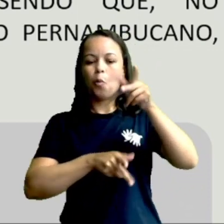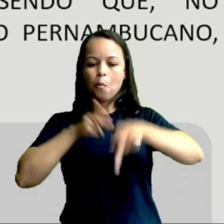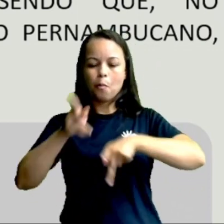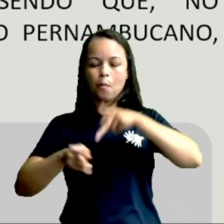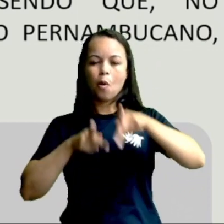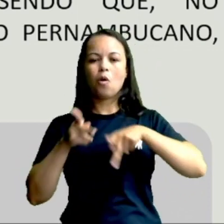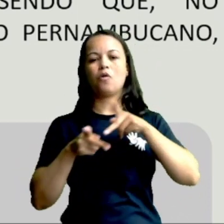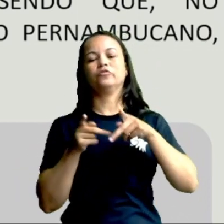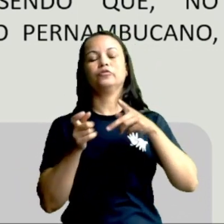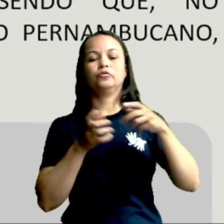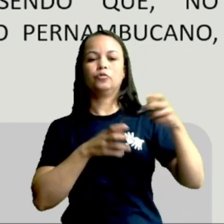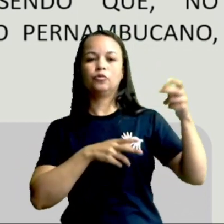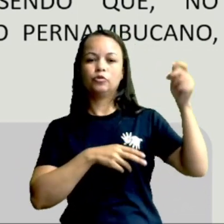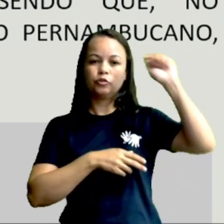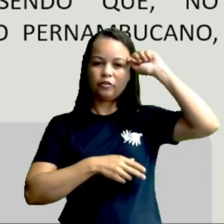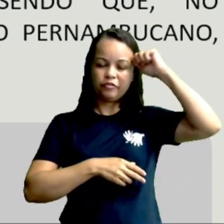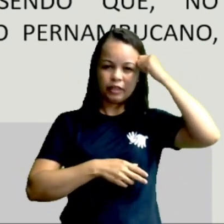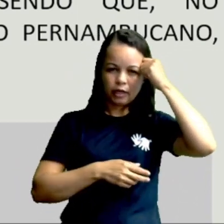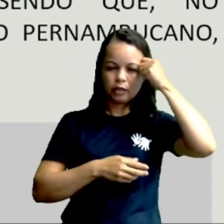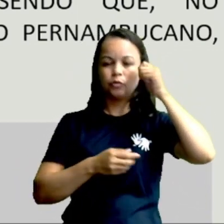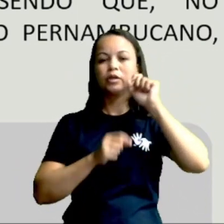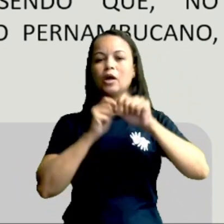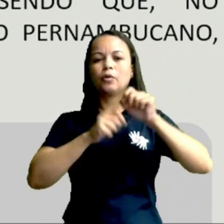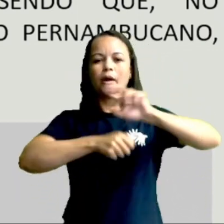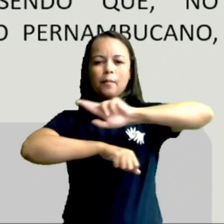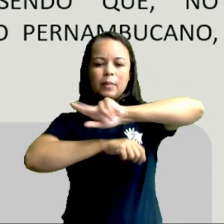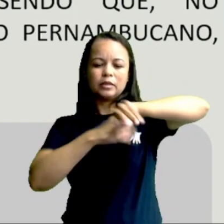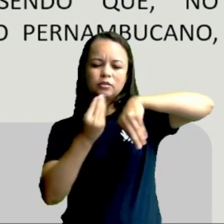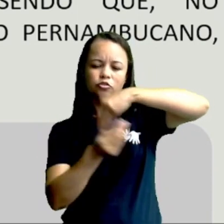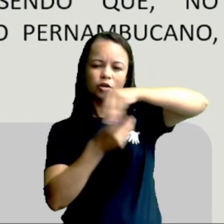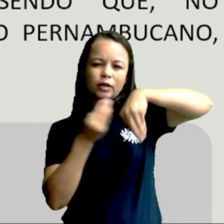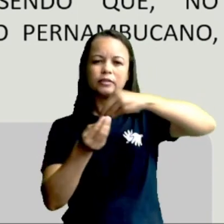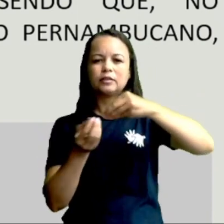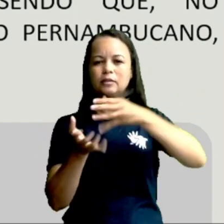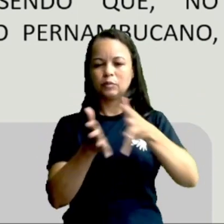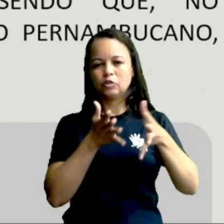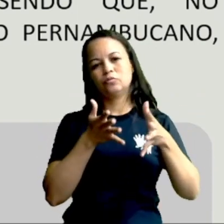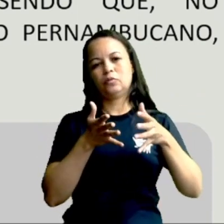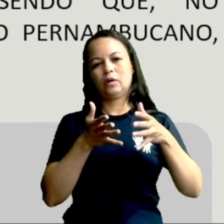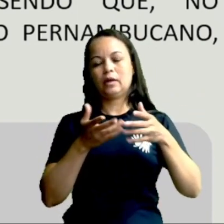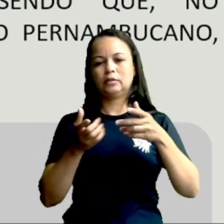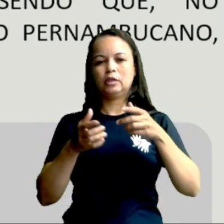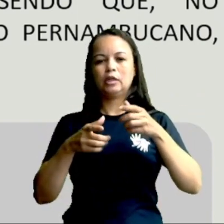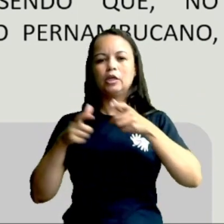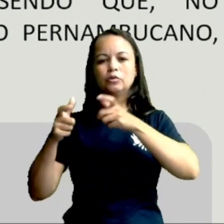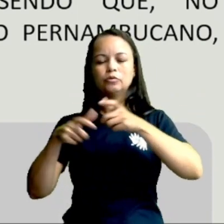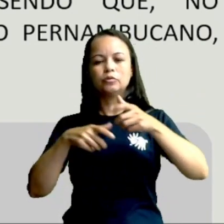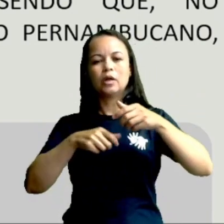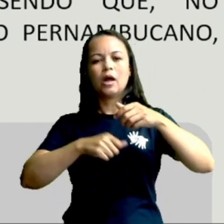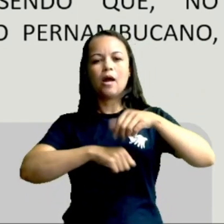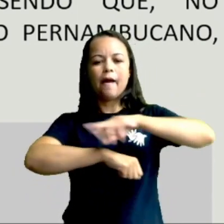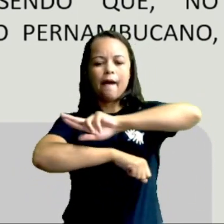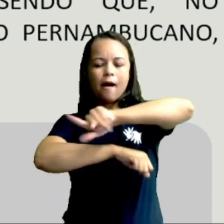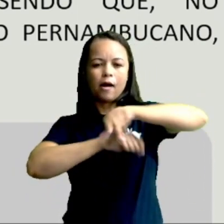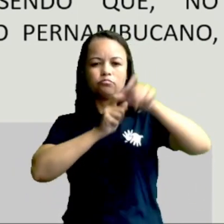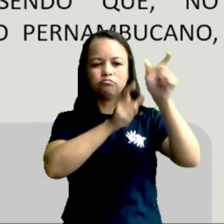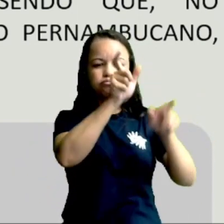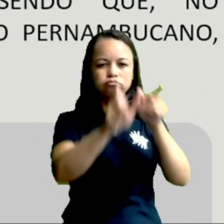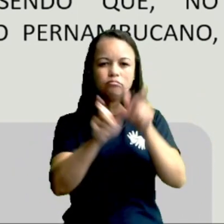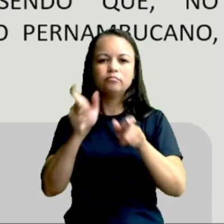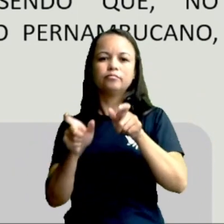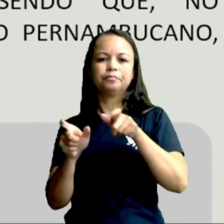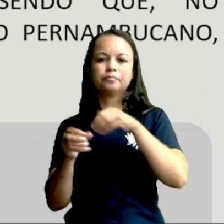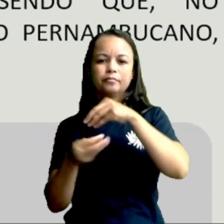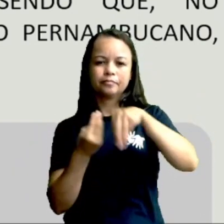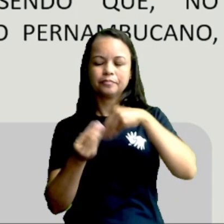aí a mistura, né? Que a miscigenação significa essa mistura das raças. E na atualidade, a maior parte da população